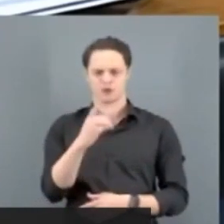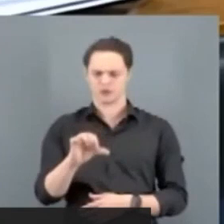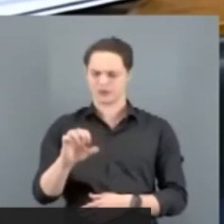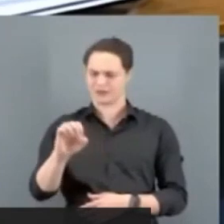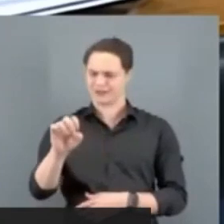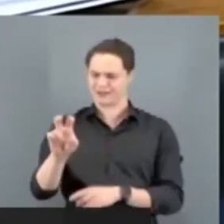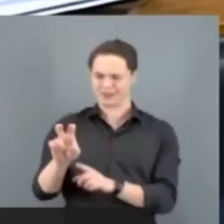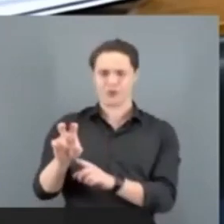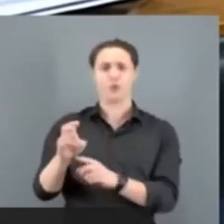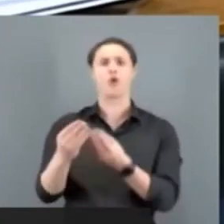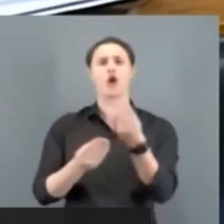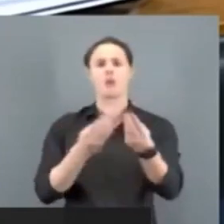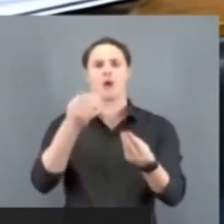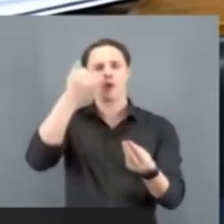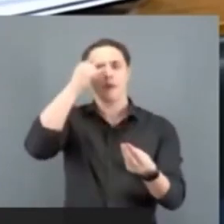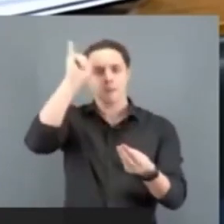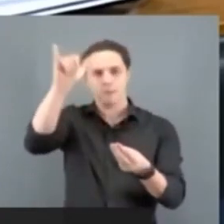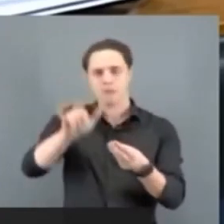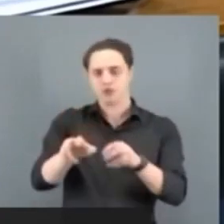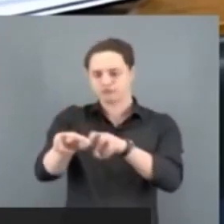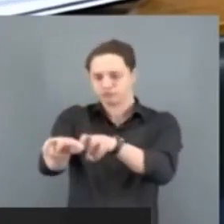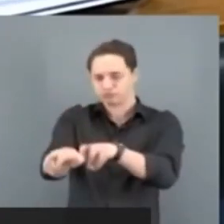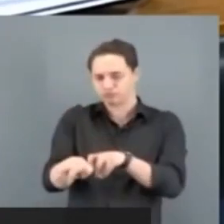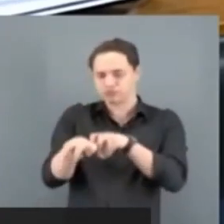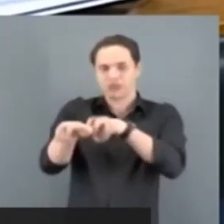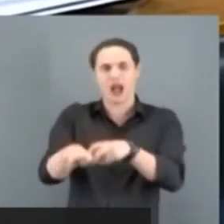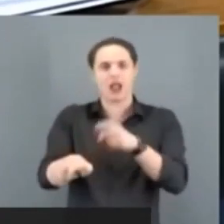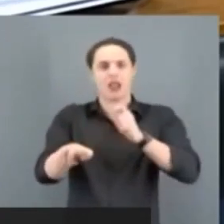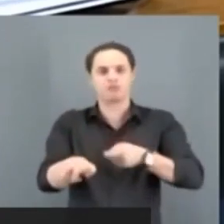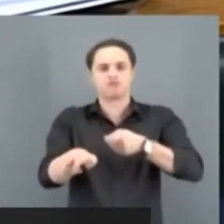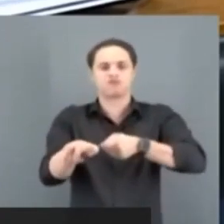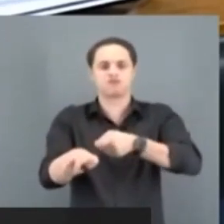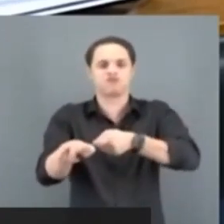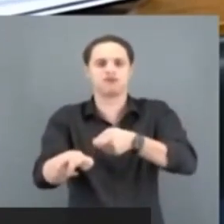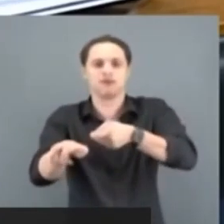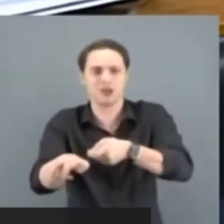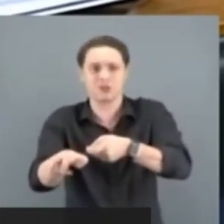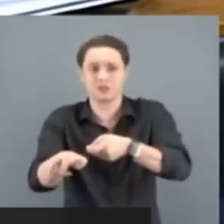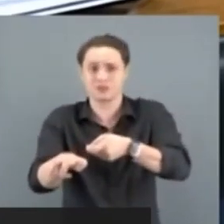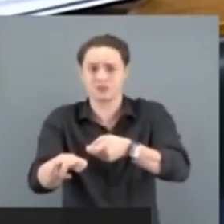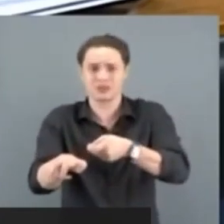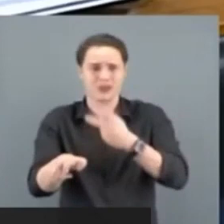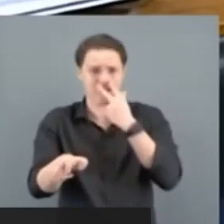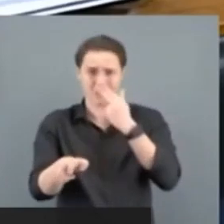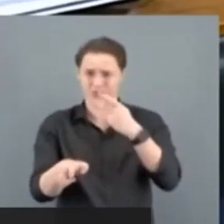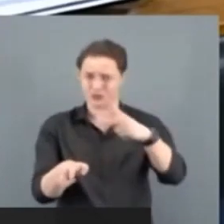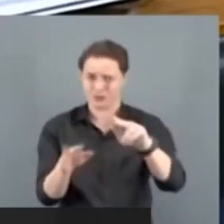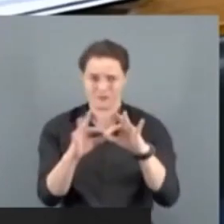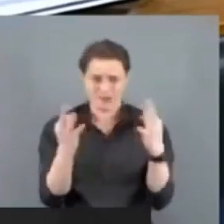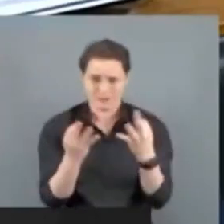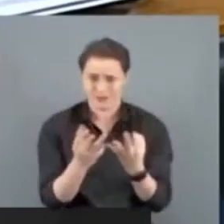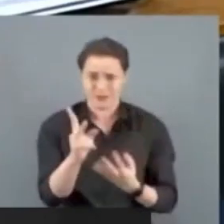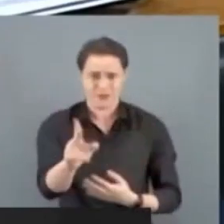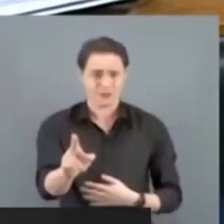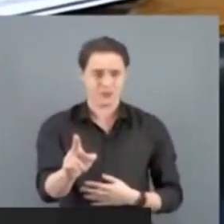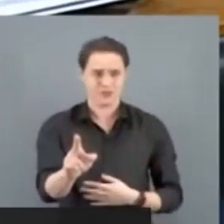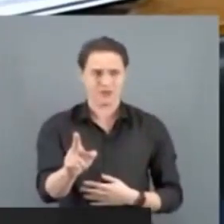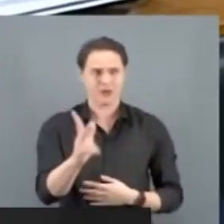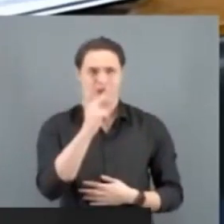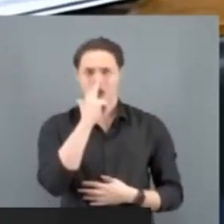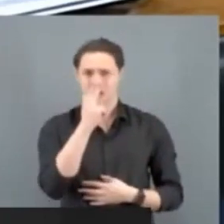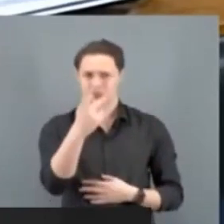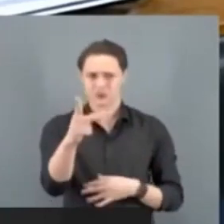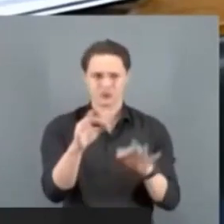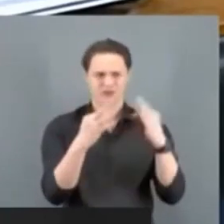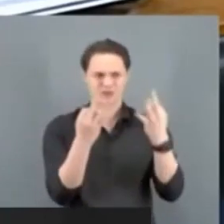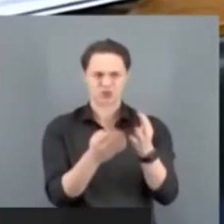boi. A sua família também deve ter ido. Eu acho que, pelo que eu estudei, sua família chegou lá